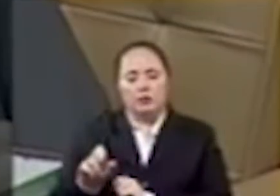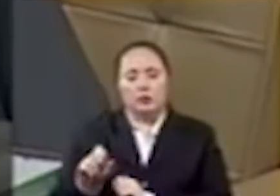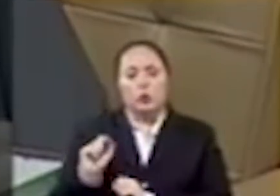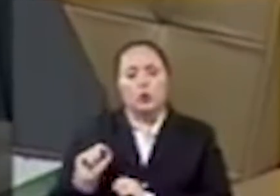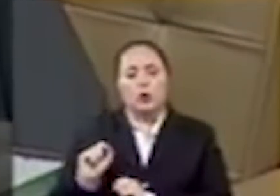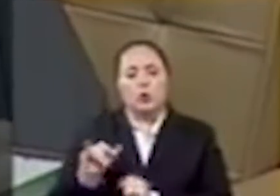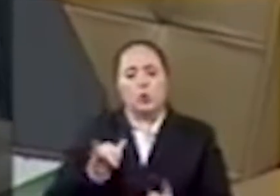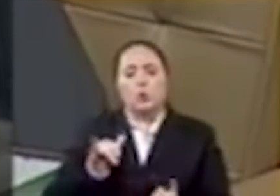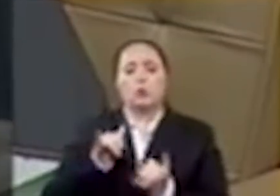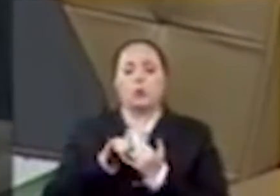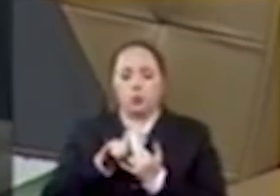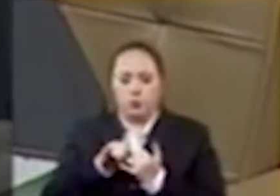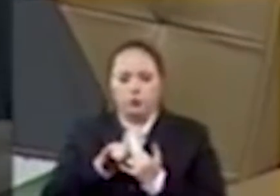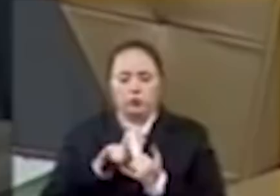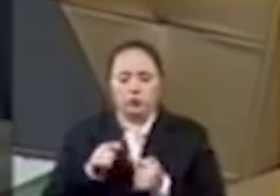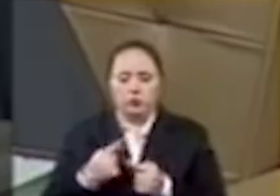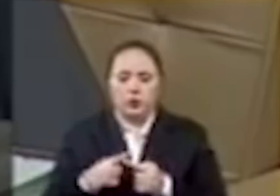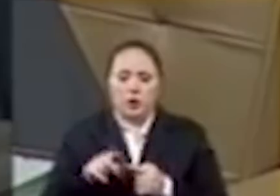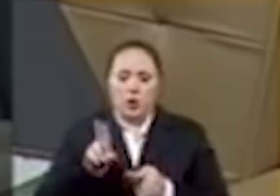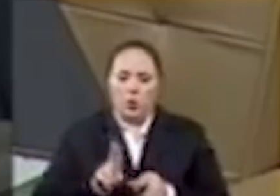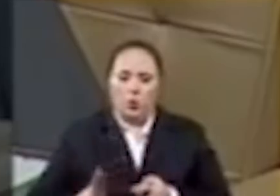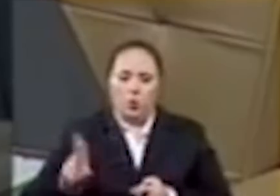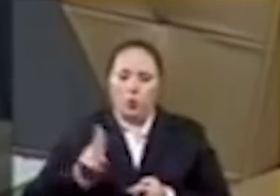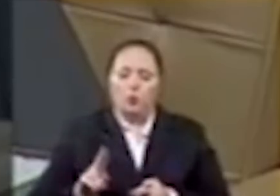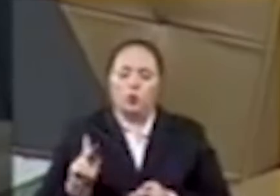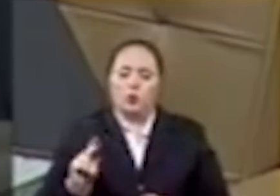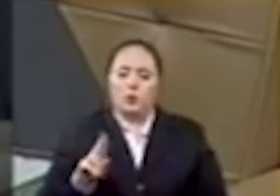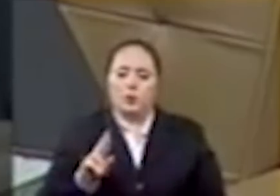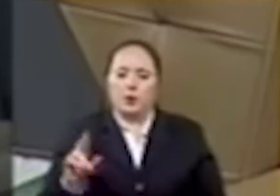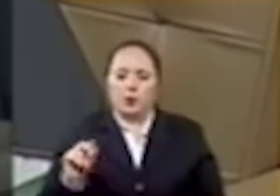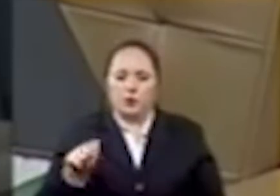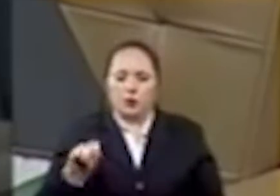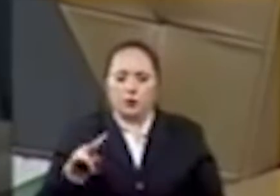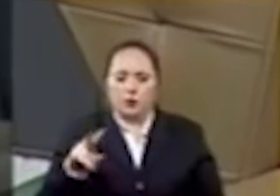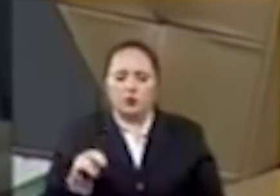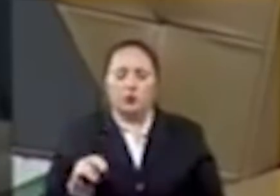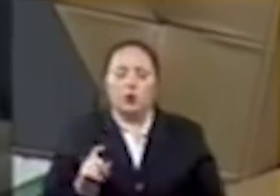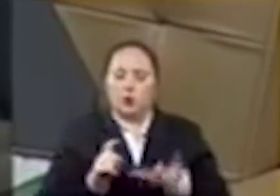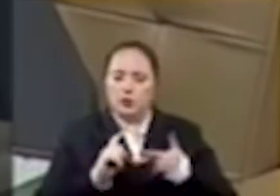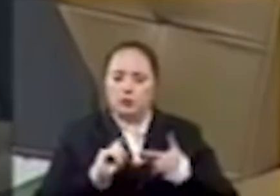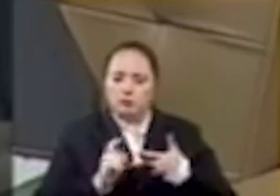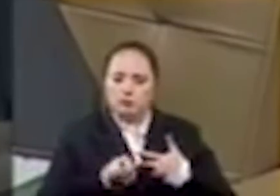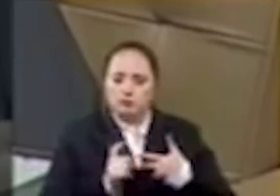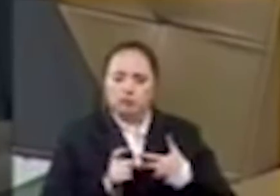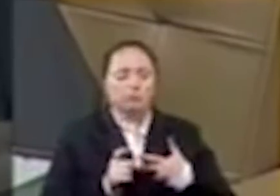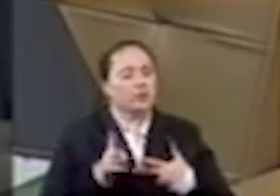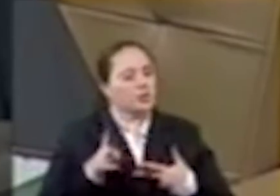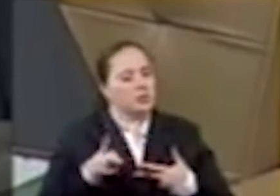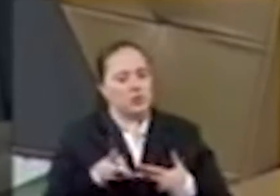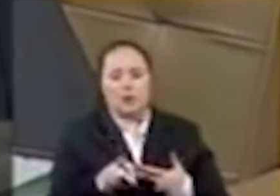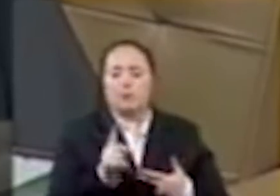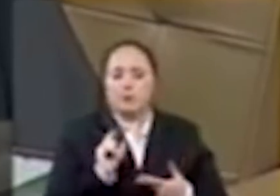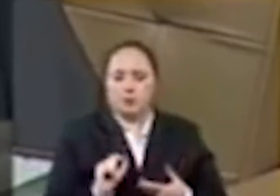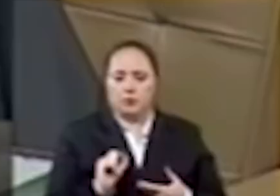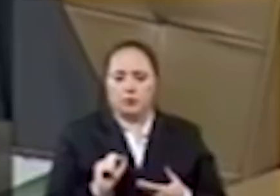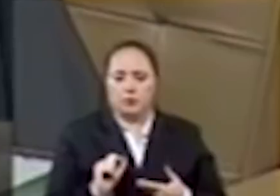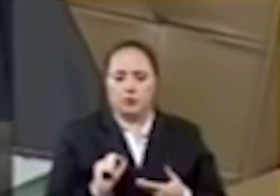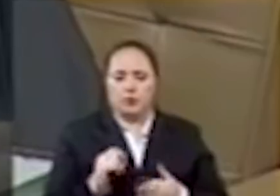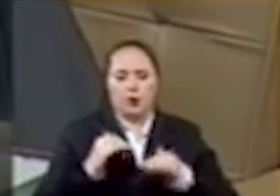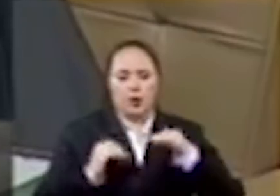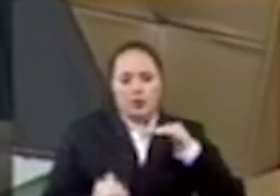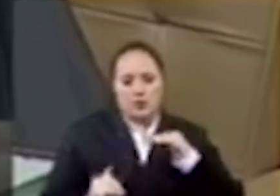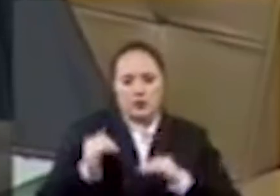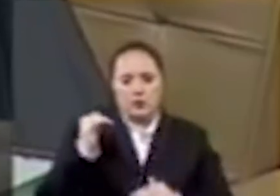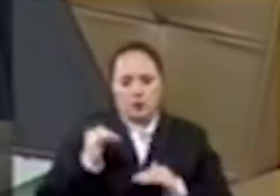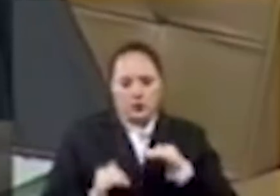indulto, porquanto o uso dessa prerrogativa pelo Executivo sempre acarreta essa desigualdade